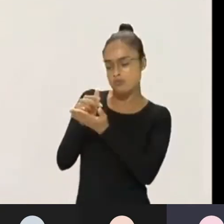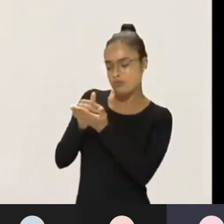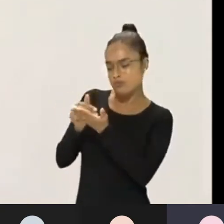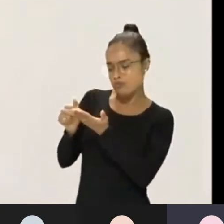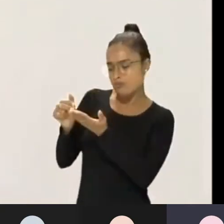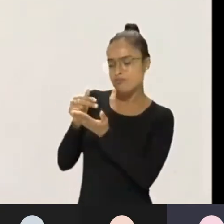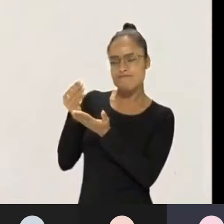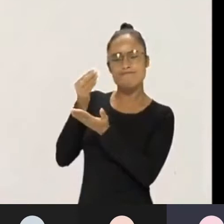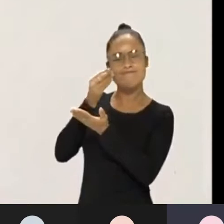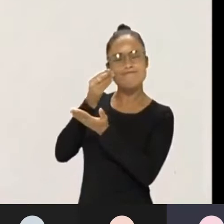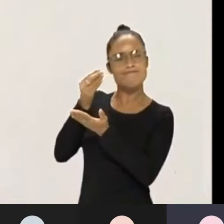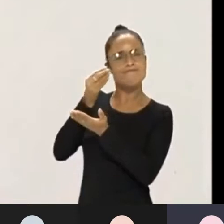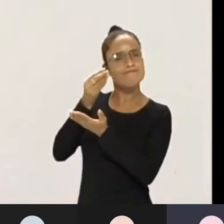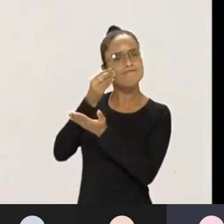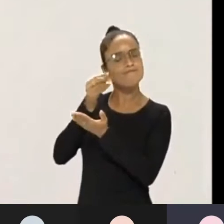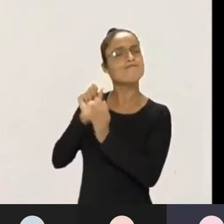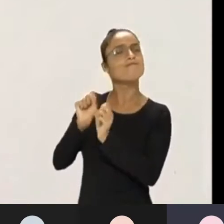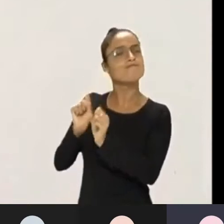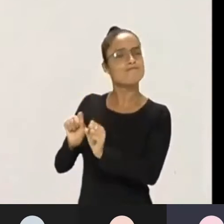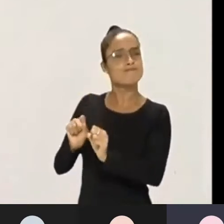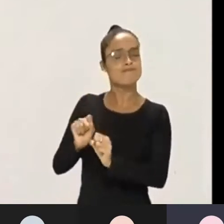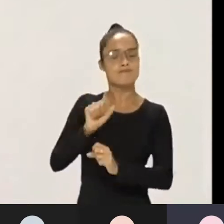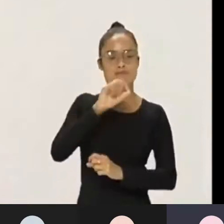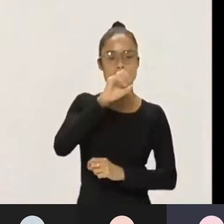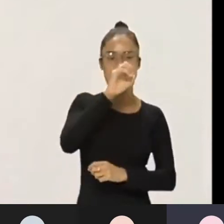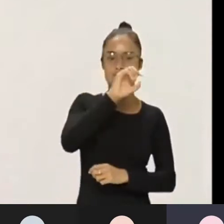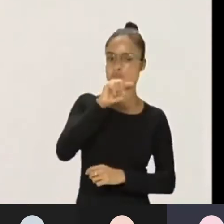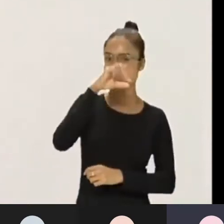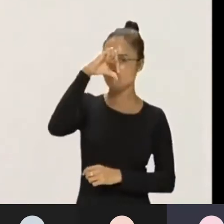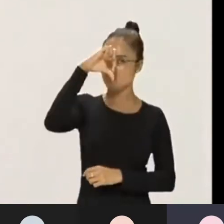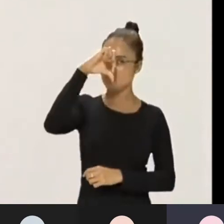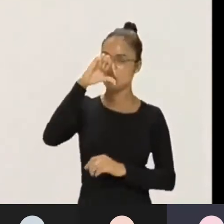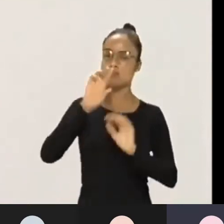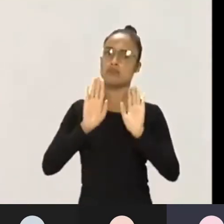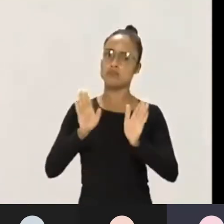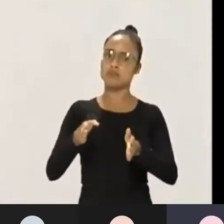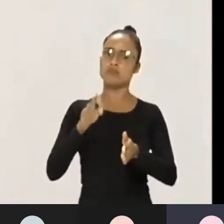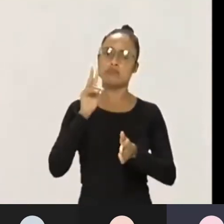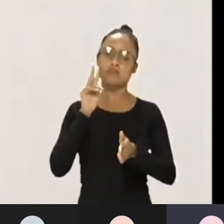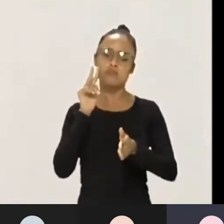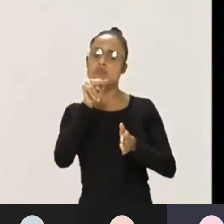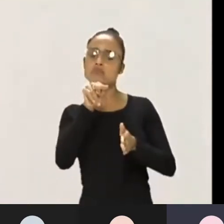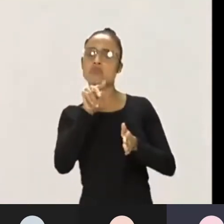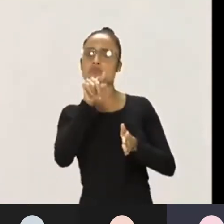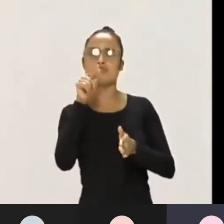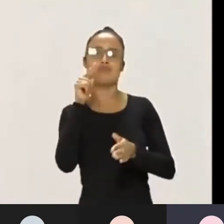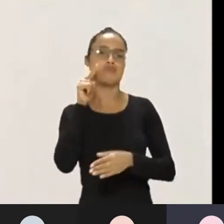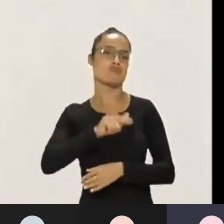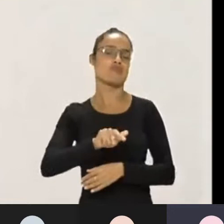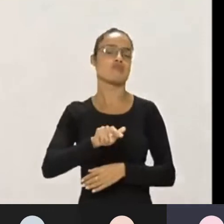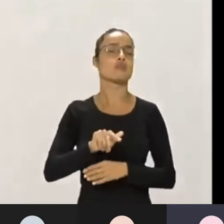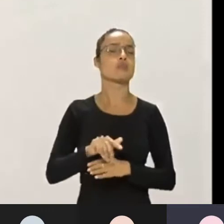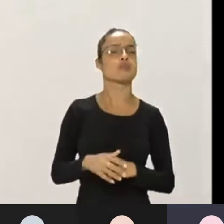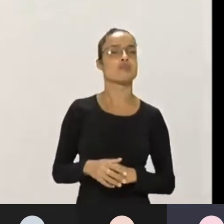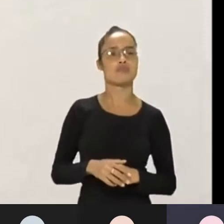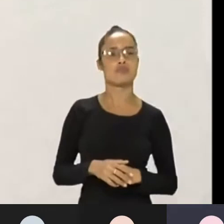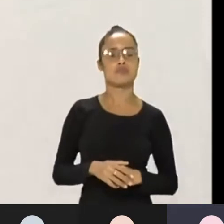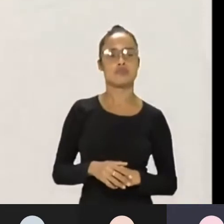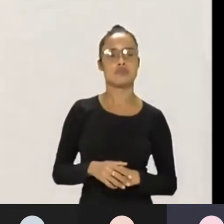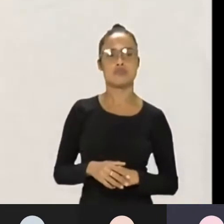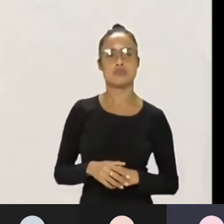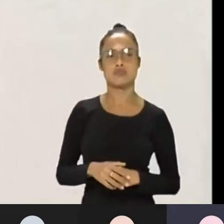aqui a 0,9 para efeito de visualização no desenho. Você pode aplicar mais espesso e depois passar as linhas